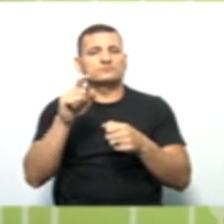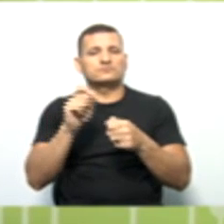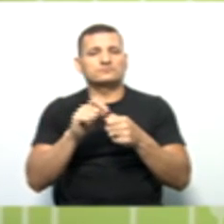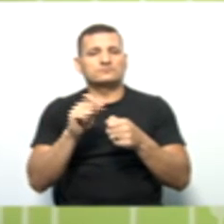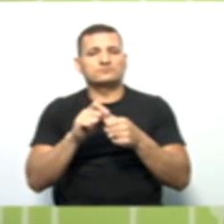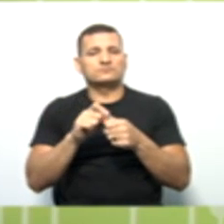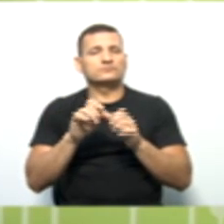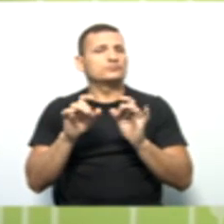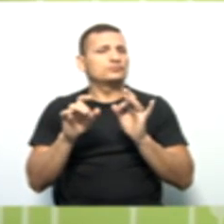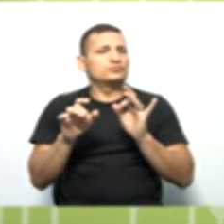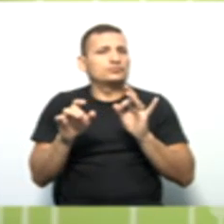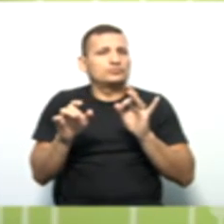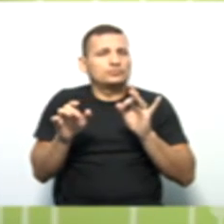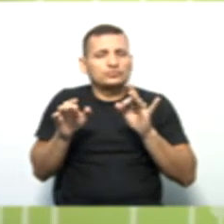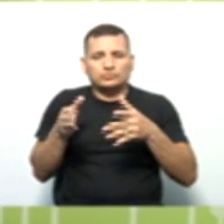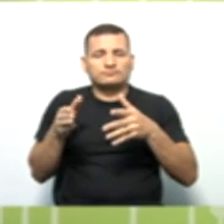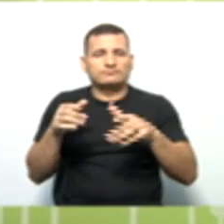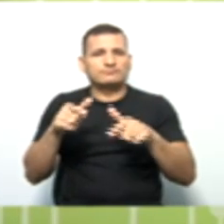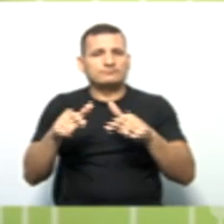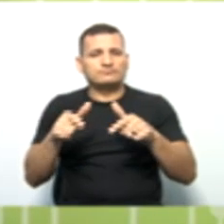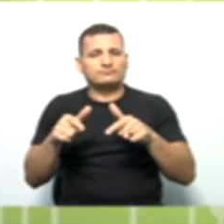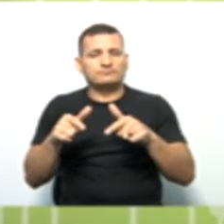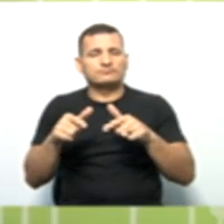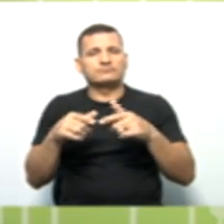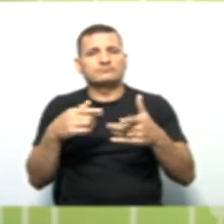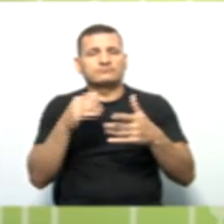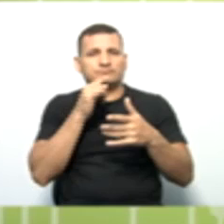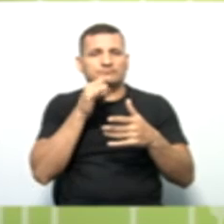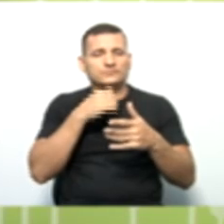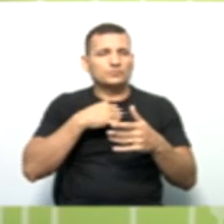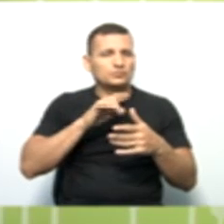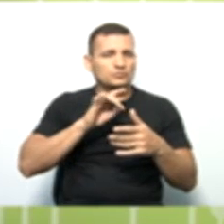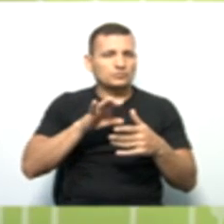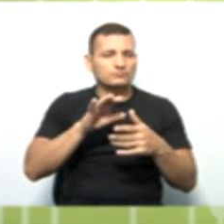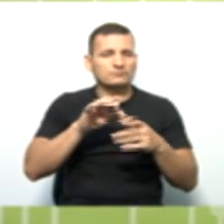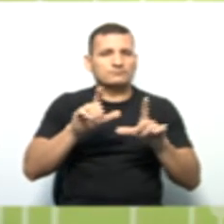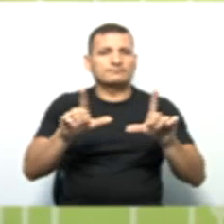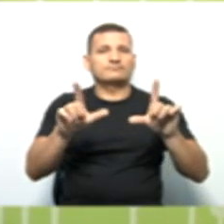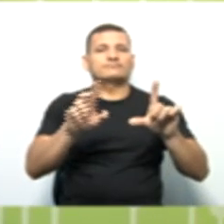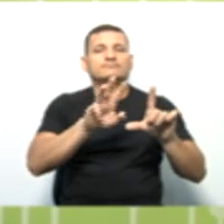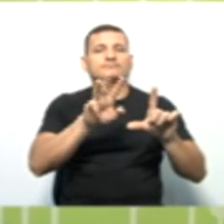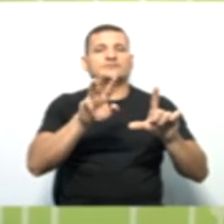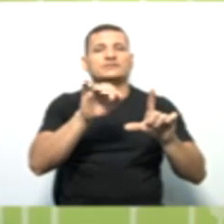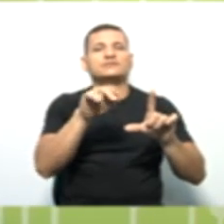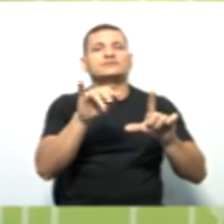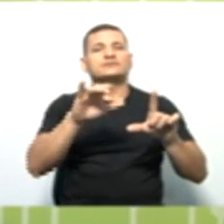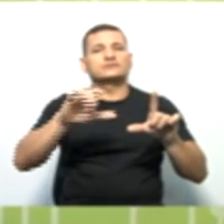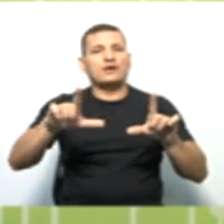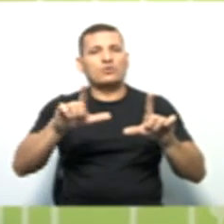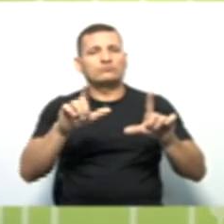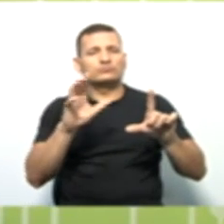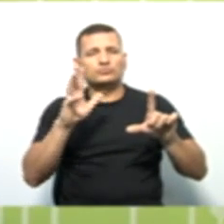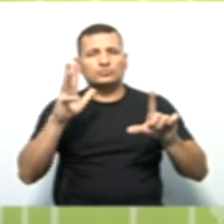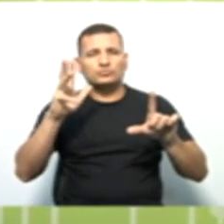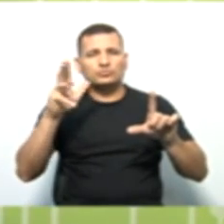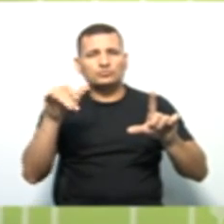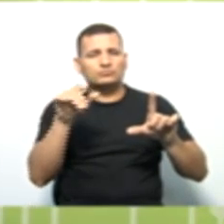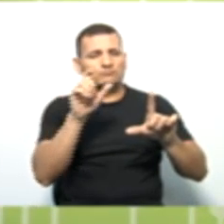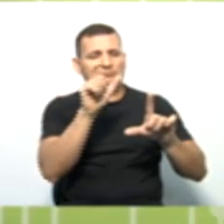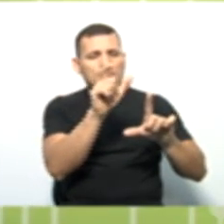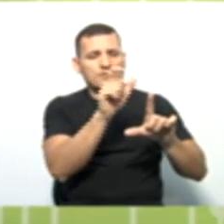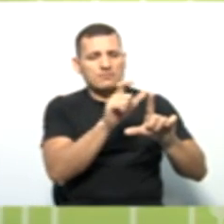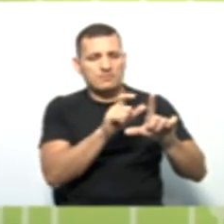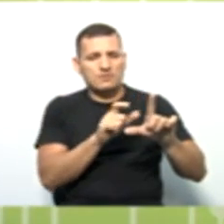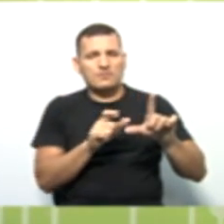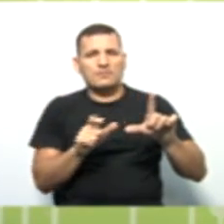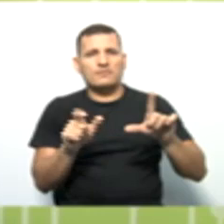Só aquela atividade. Então eu estou focando só em página inicial, vamos fazer abstração, ou seja, tudo que está ali ao redor a